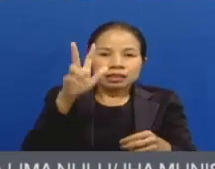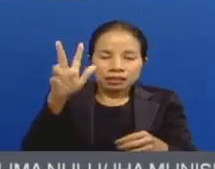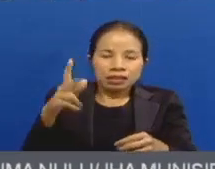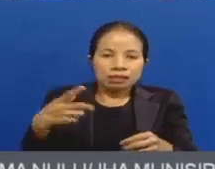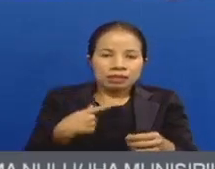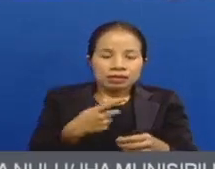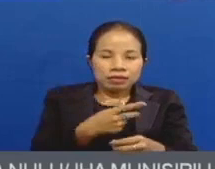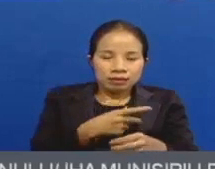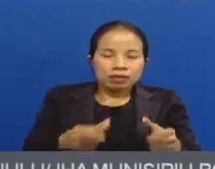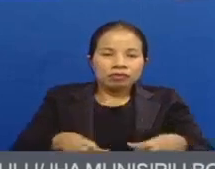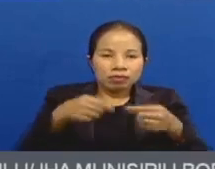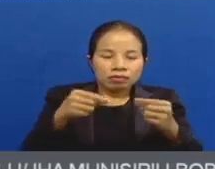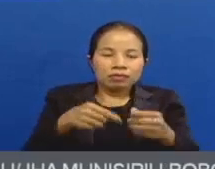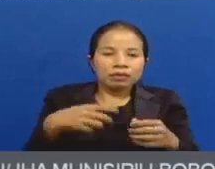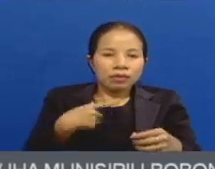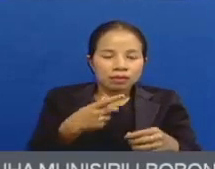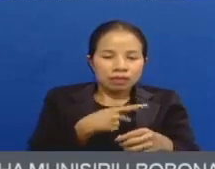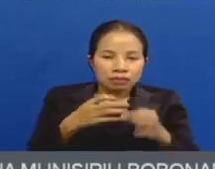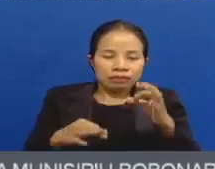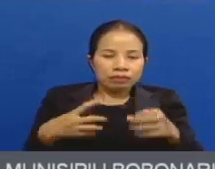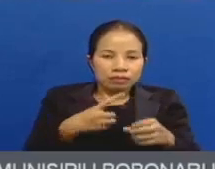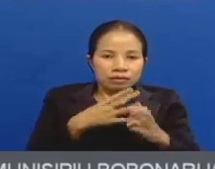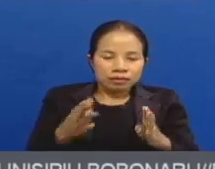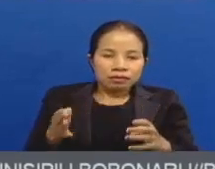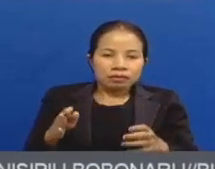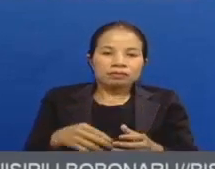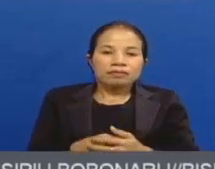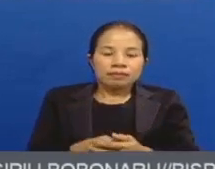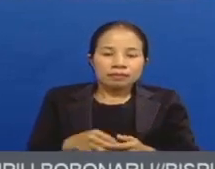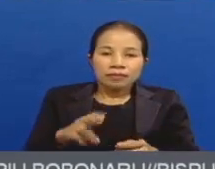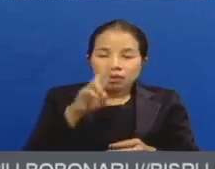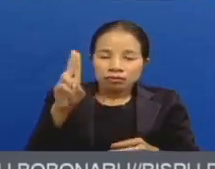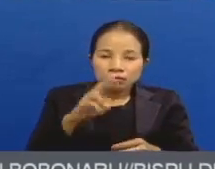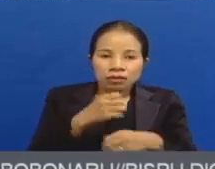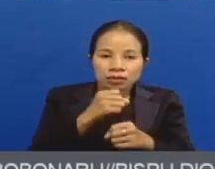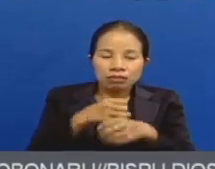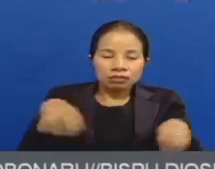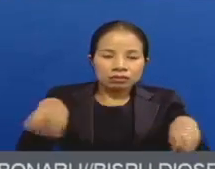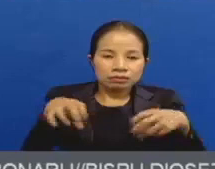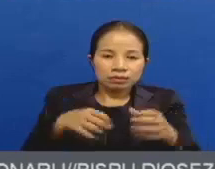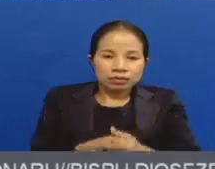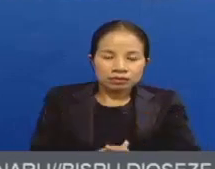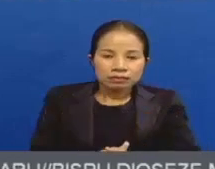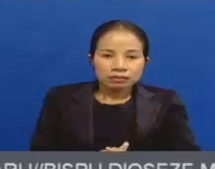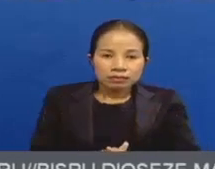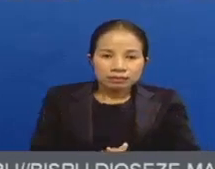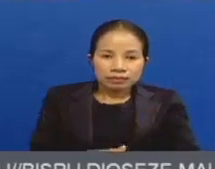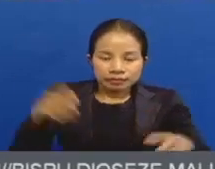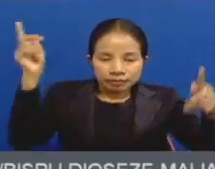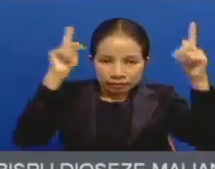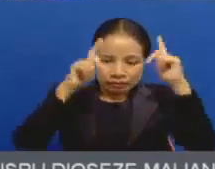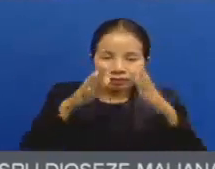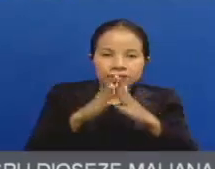legislatura ato entrega ba patrimônio parlamento no ne deputado sexta legislatura bele utiliza ba halo serviço. Agora, o problema botne